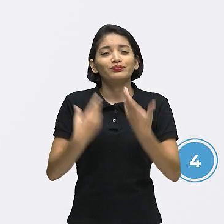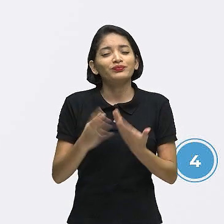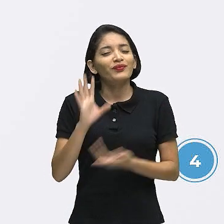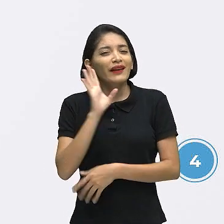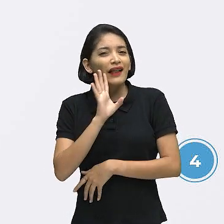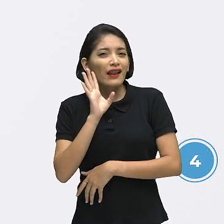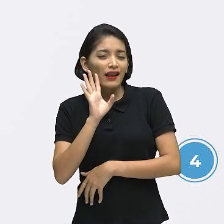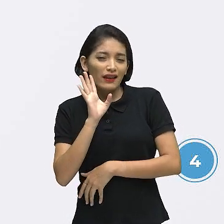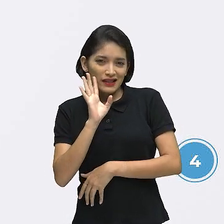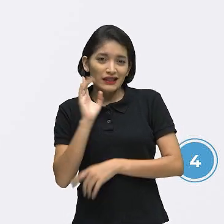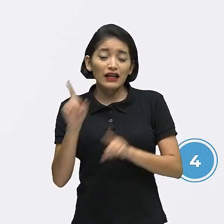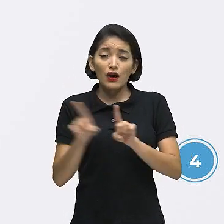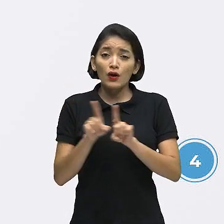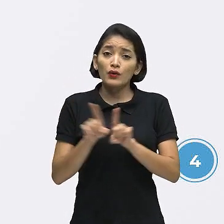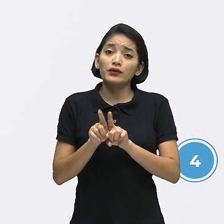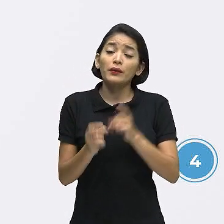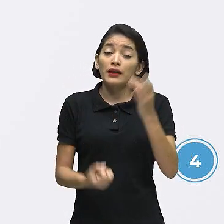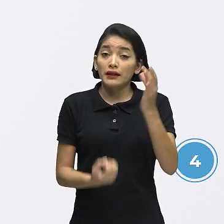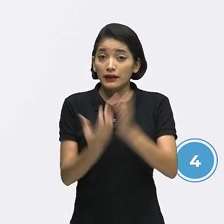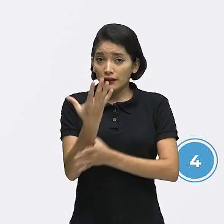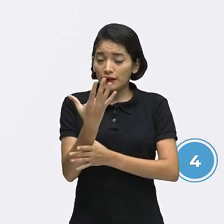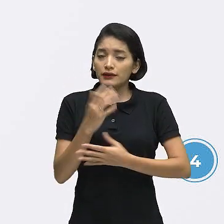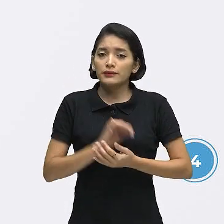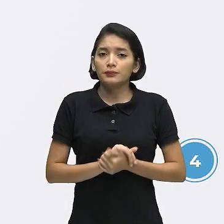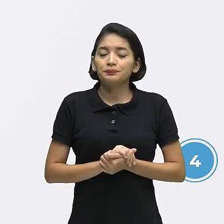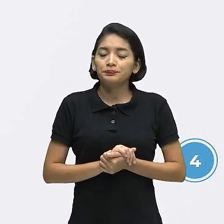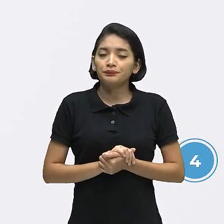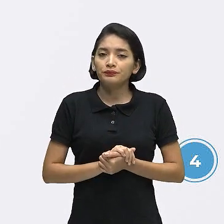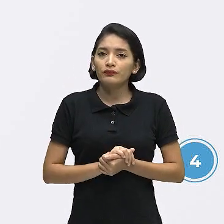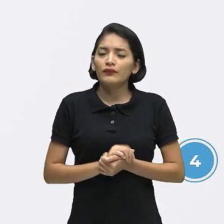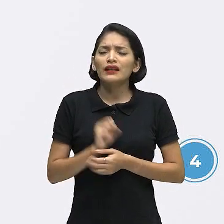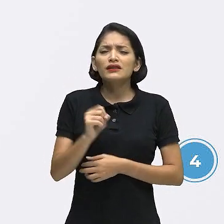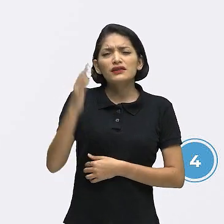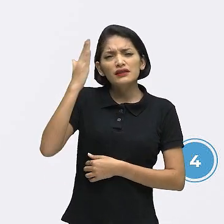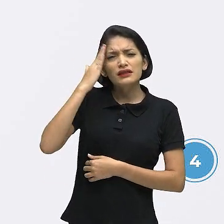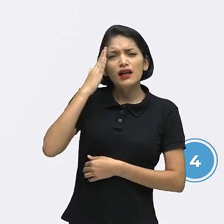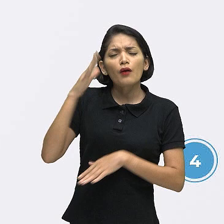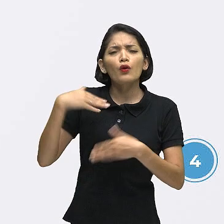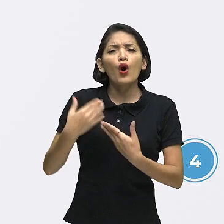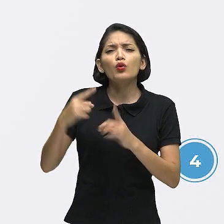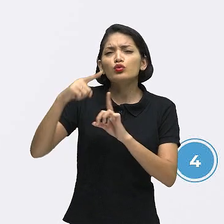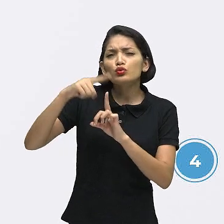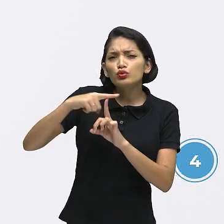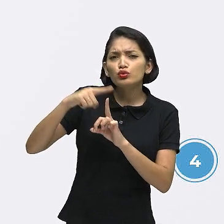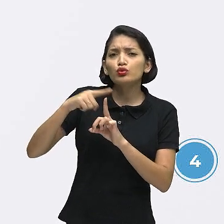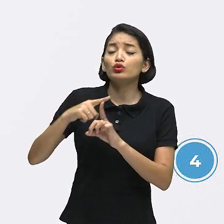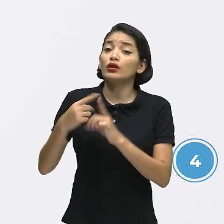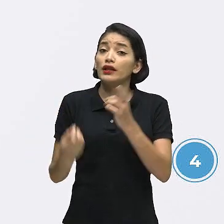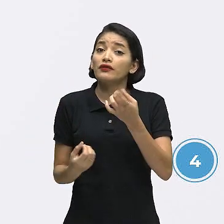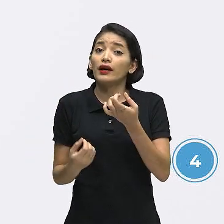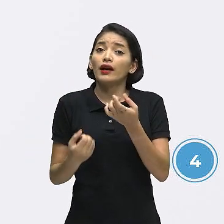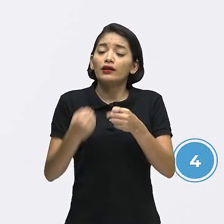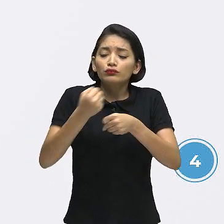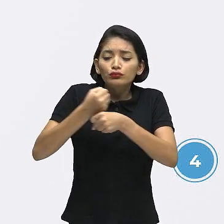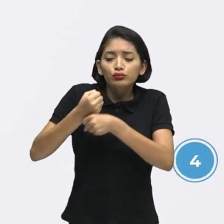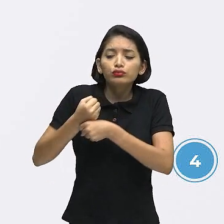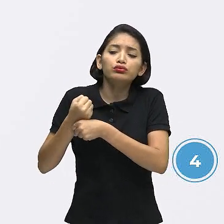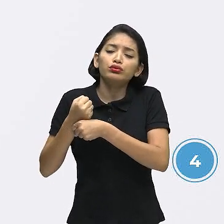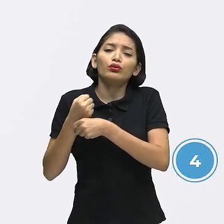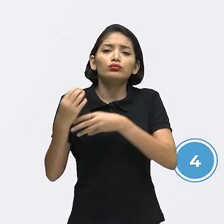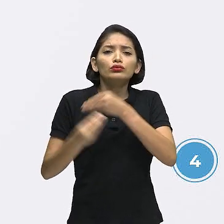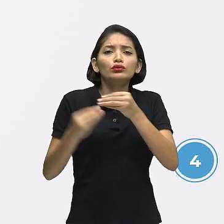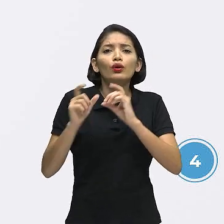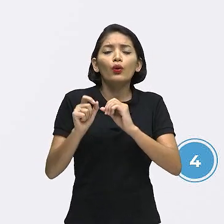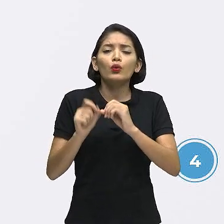gente e também na fabricação de vidros. Se a gente sabe ali qual é a matéria-prima que vai fabricar o vidro, a gente já consegue de